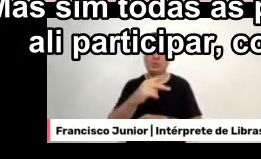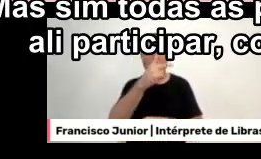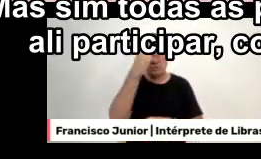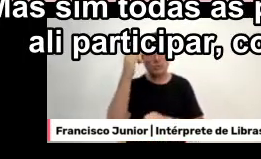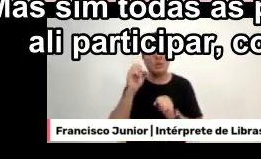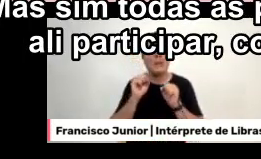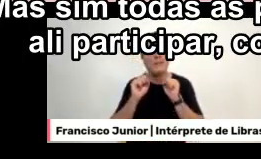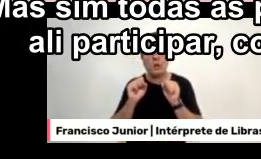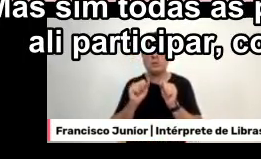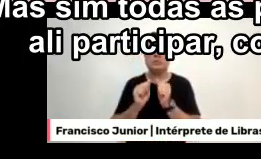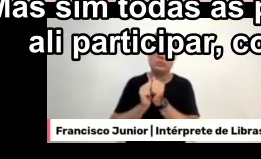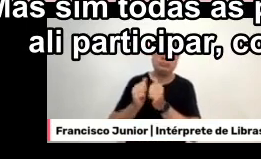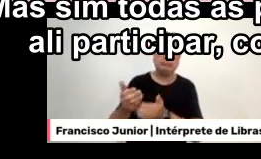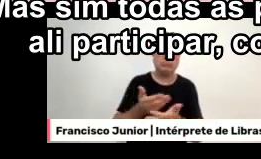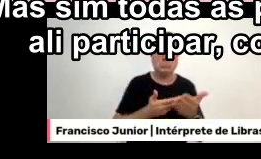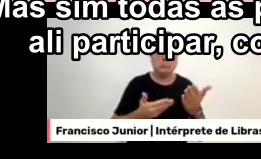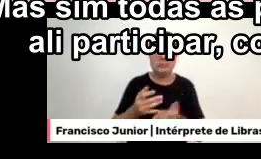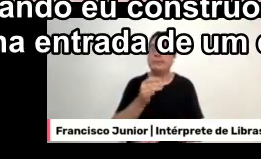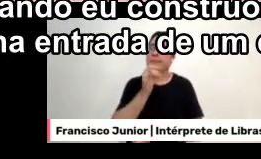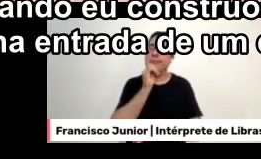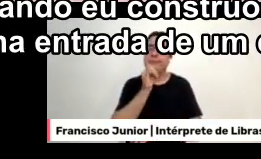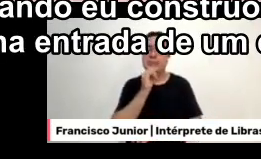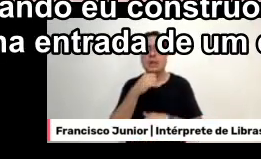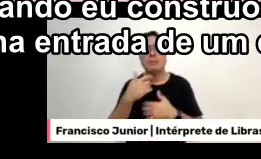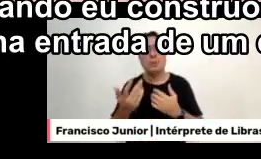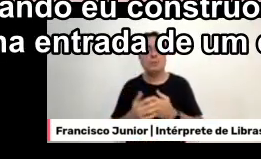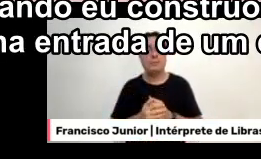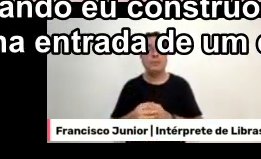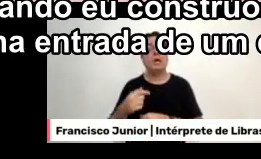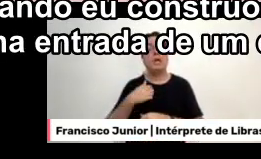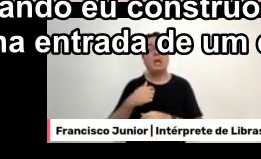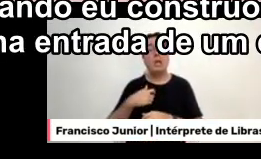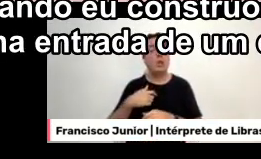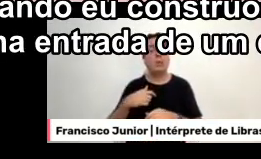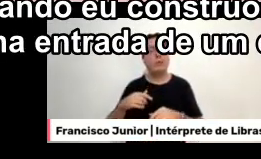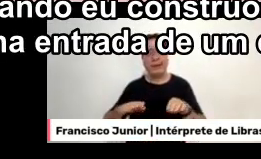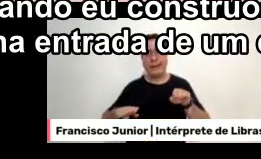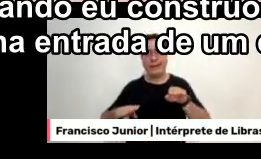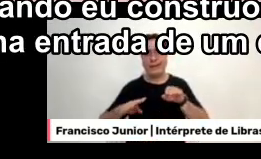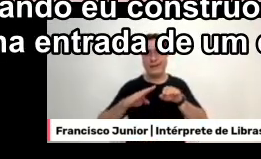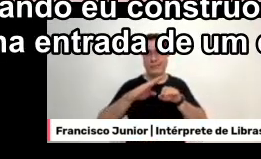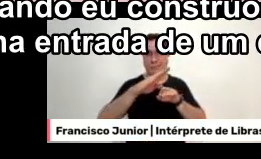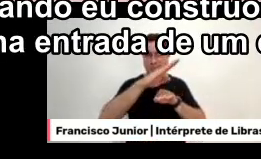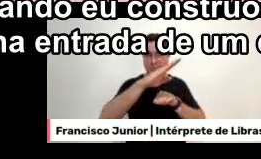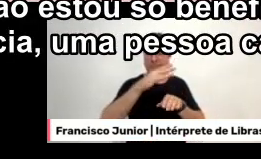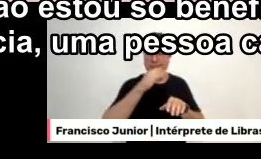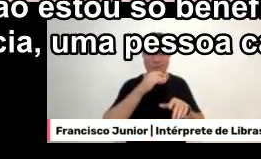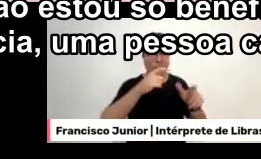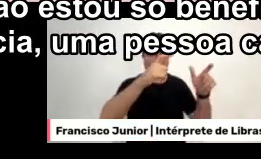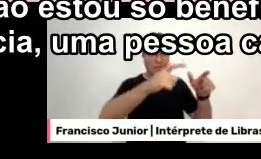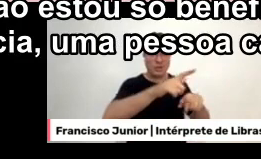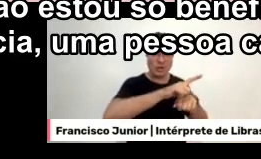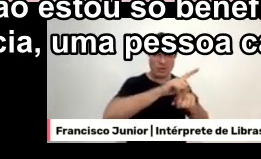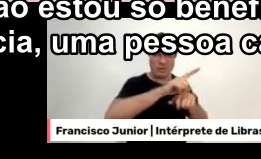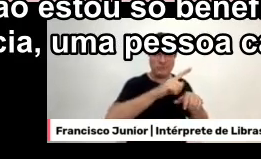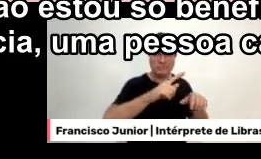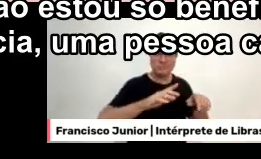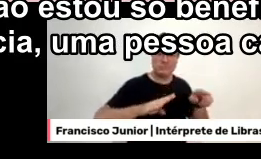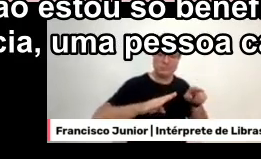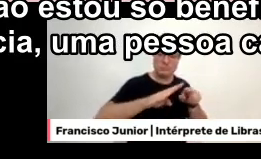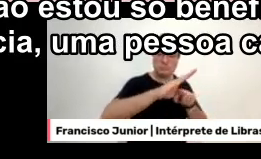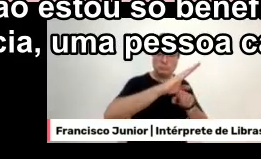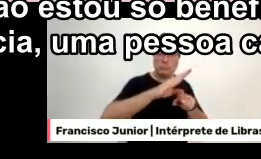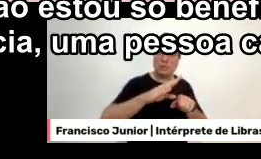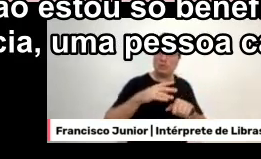ali participar, como, por exemplo, quando eu construo uma rampa de acesso na entrada de um estabelecimento, tá? Eu não estou só beneficiando